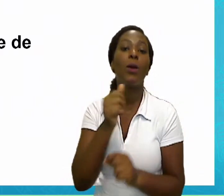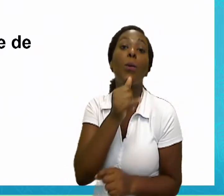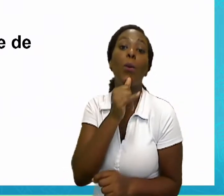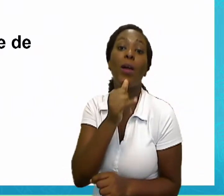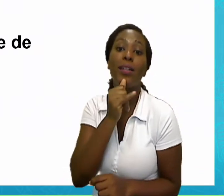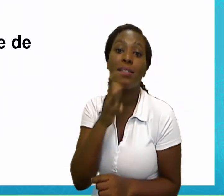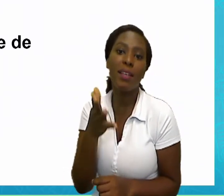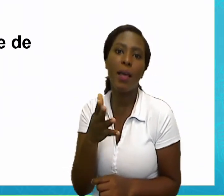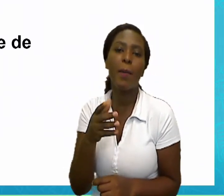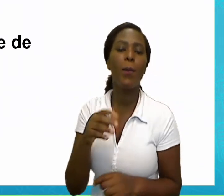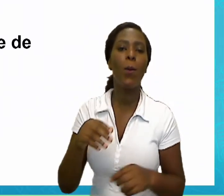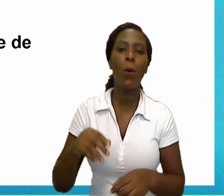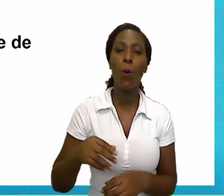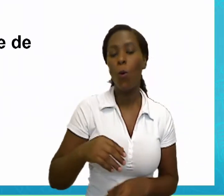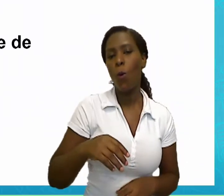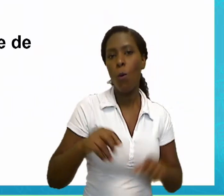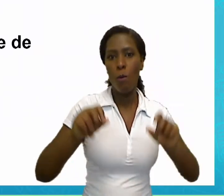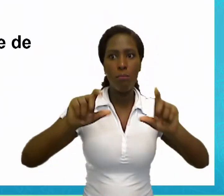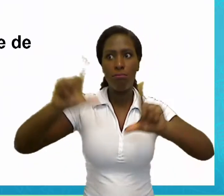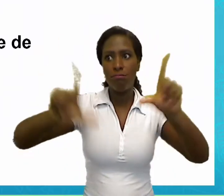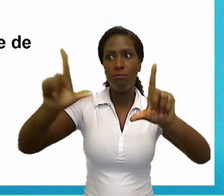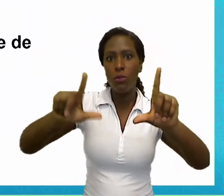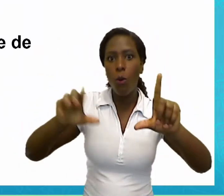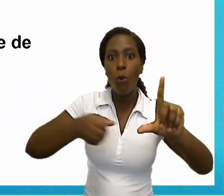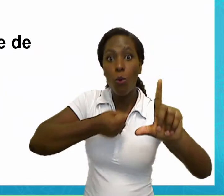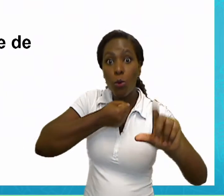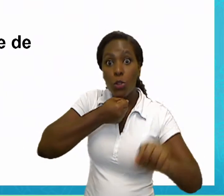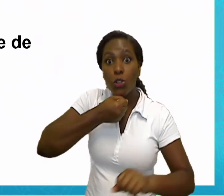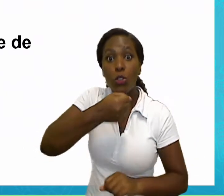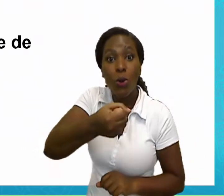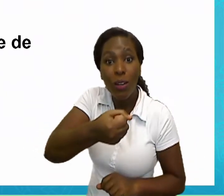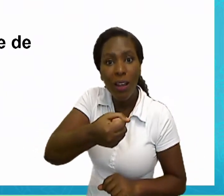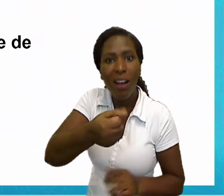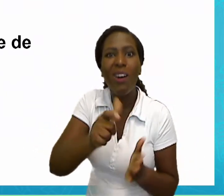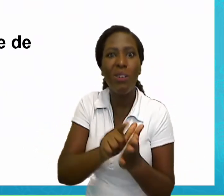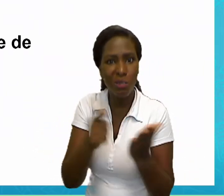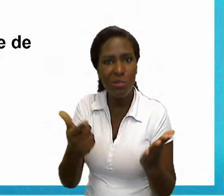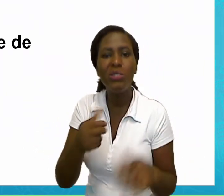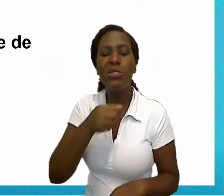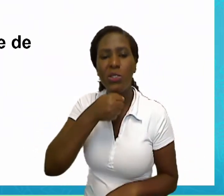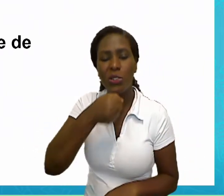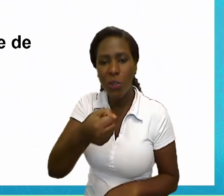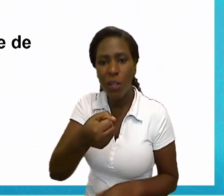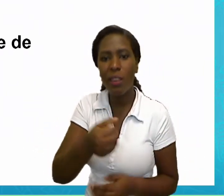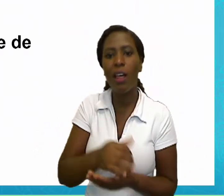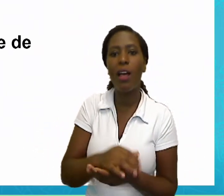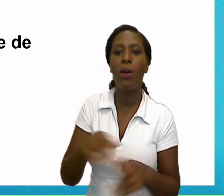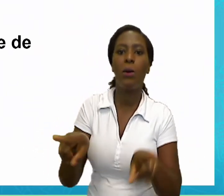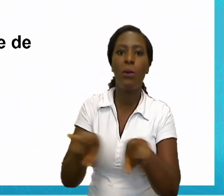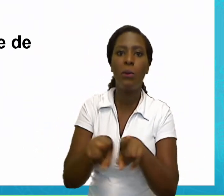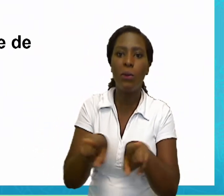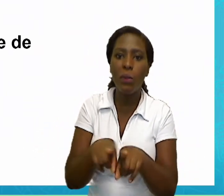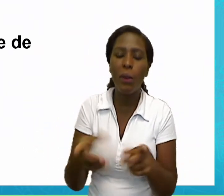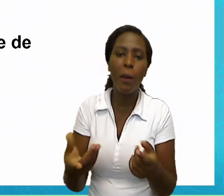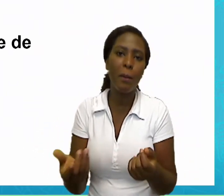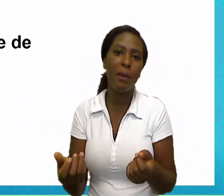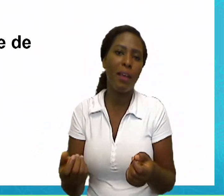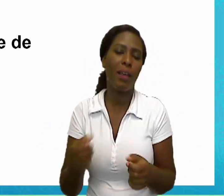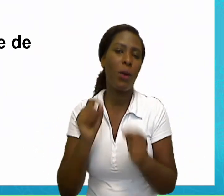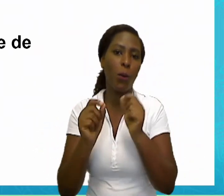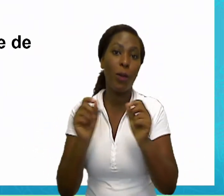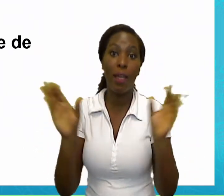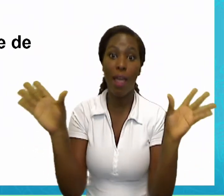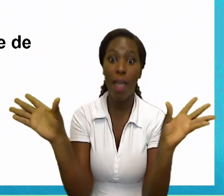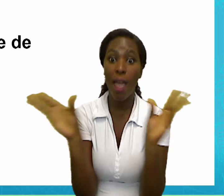uma resenha, um artigo e até um ensaio, de monografia, que é a dissertação aí de mestrado, de tese